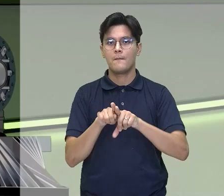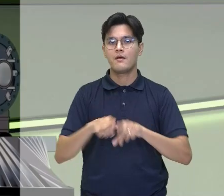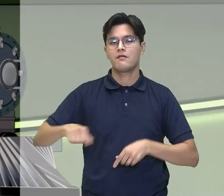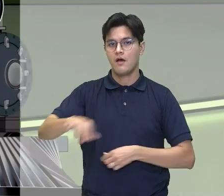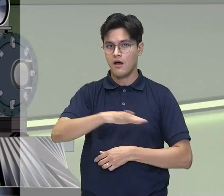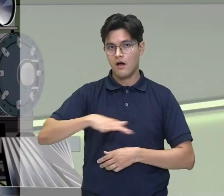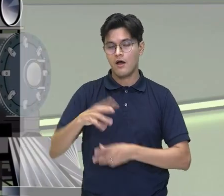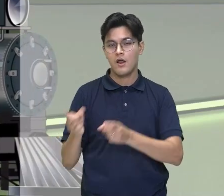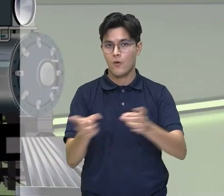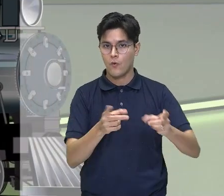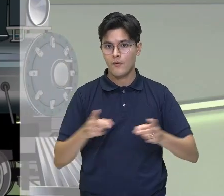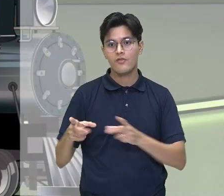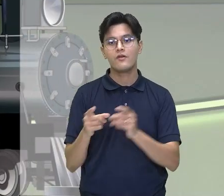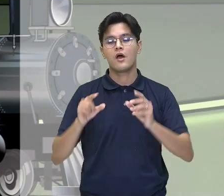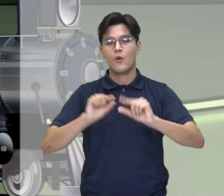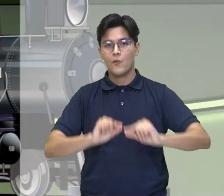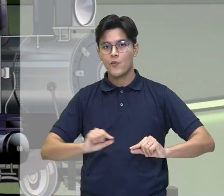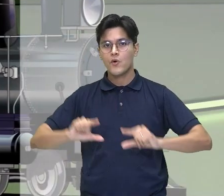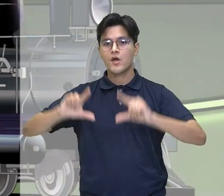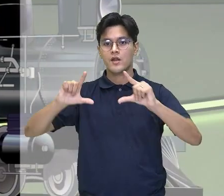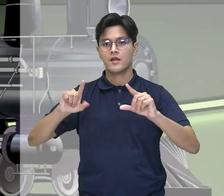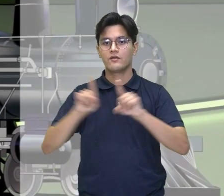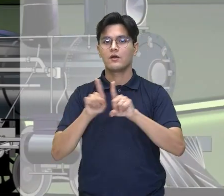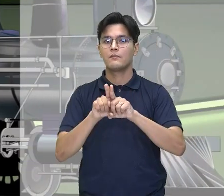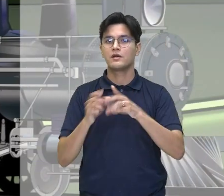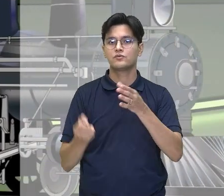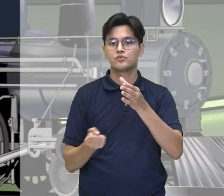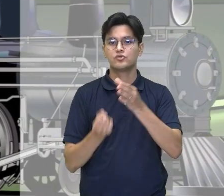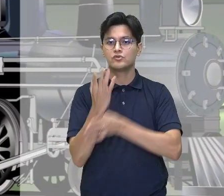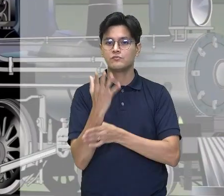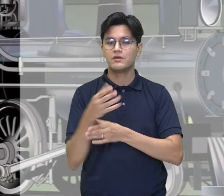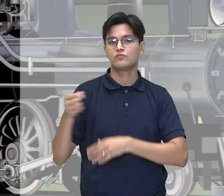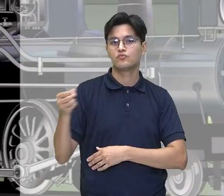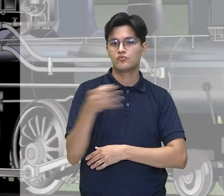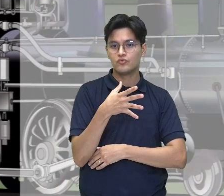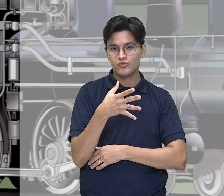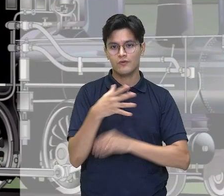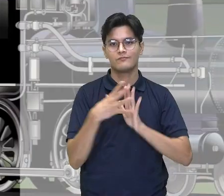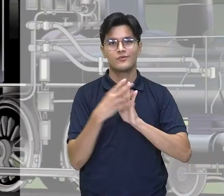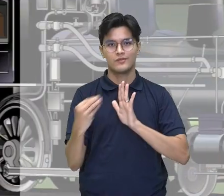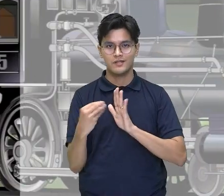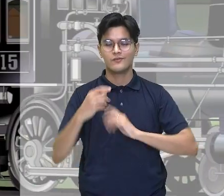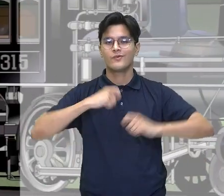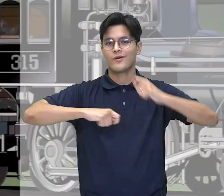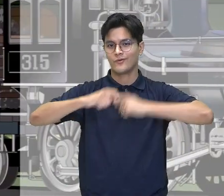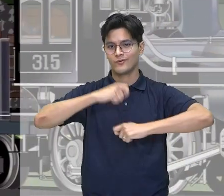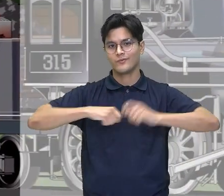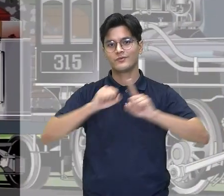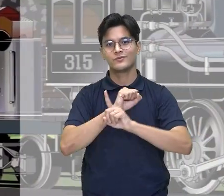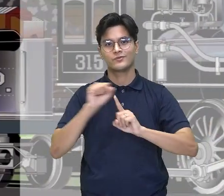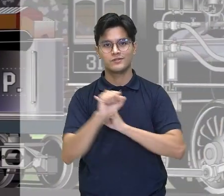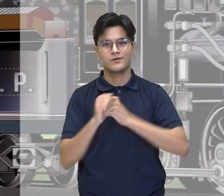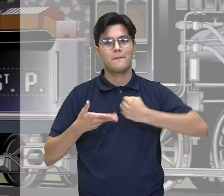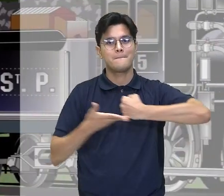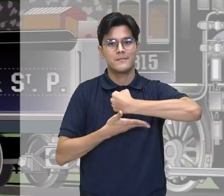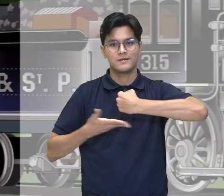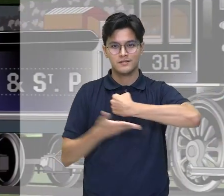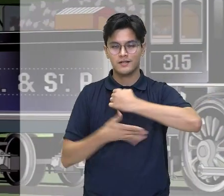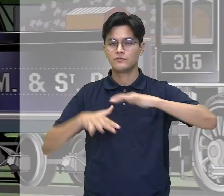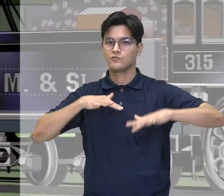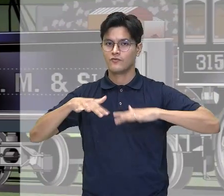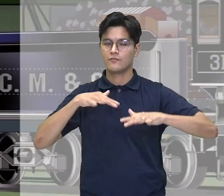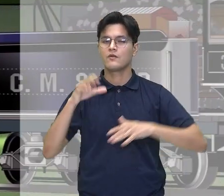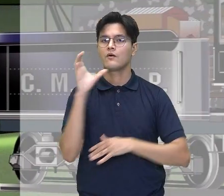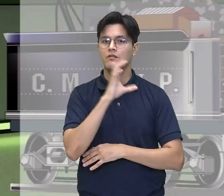comercial, econômica e social, baseado na produção em massa e na mobilidade acelerada.